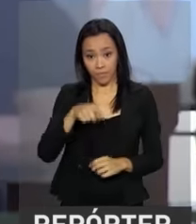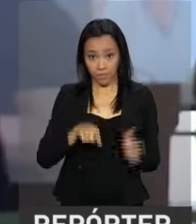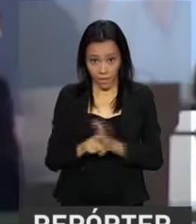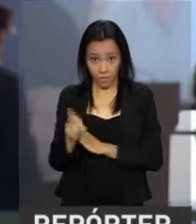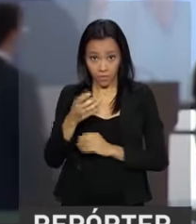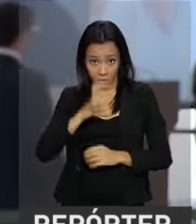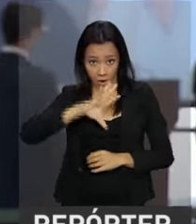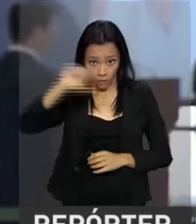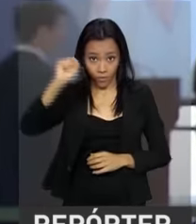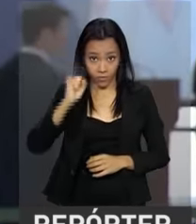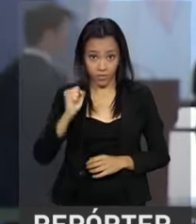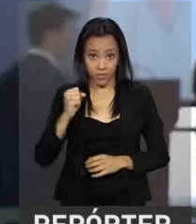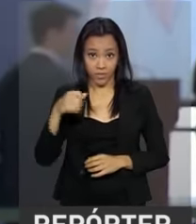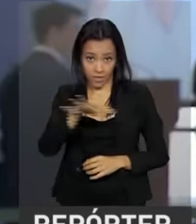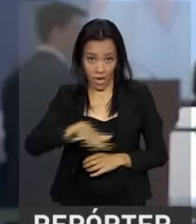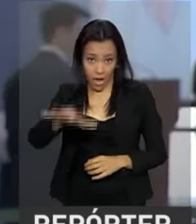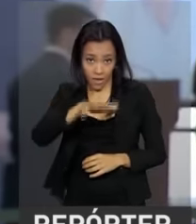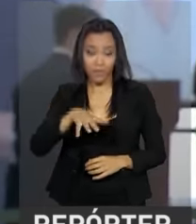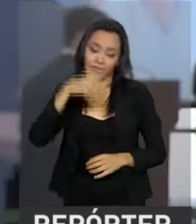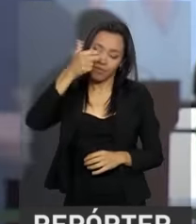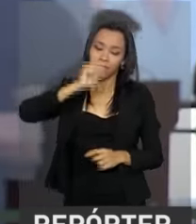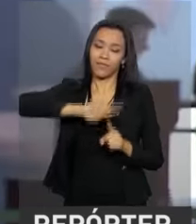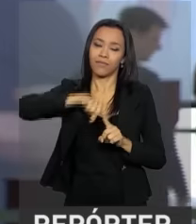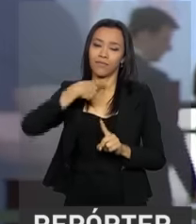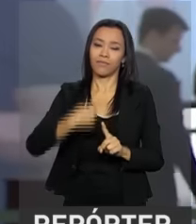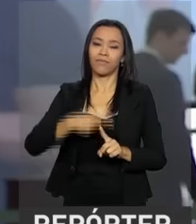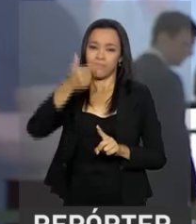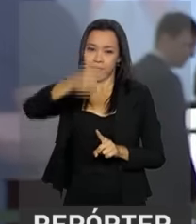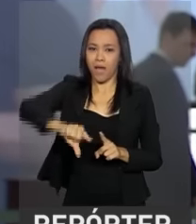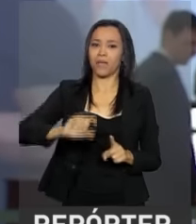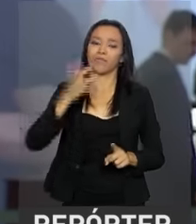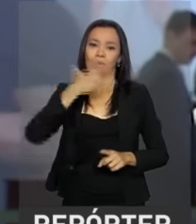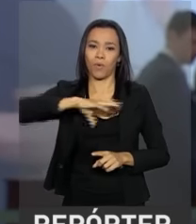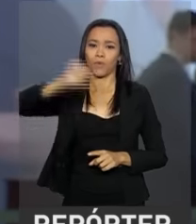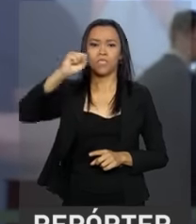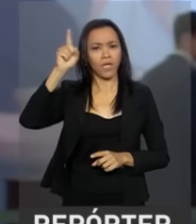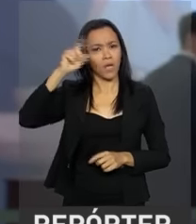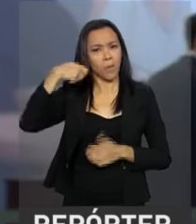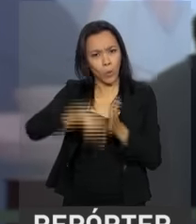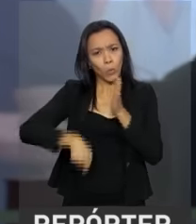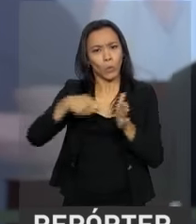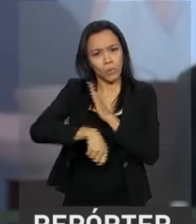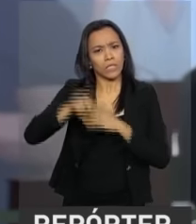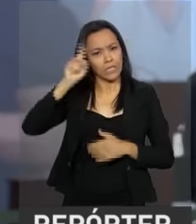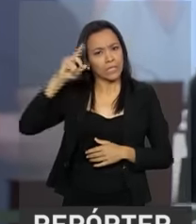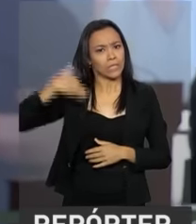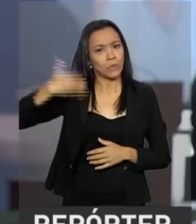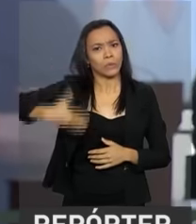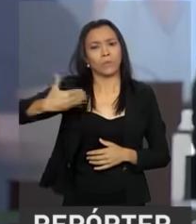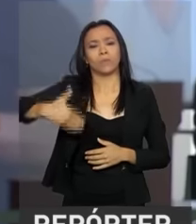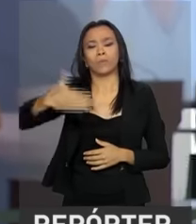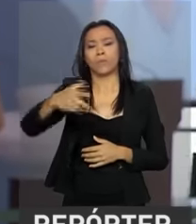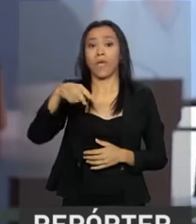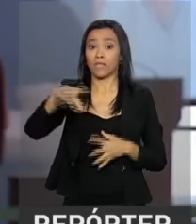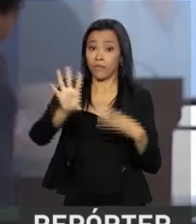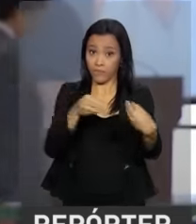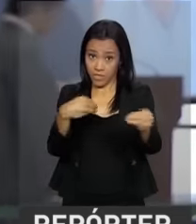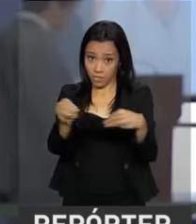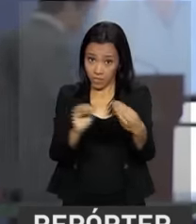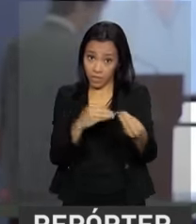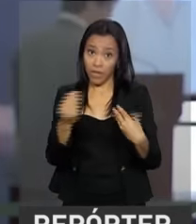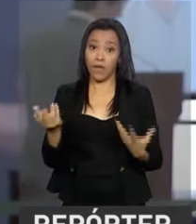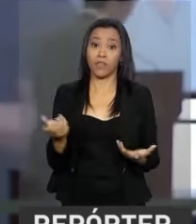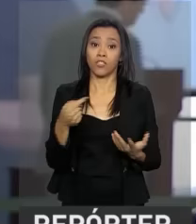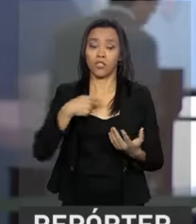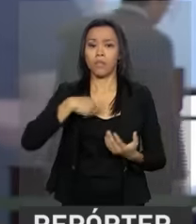né? Mais que uma conquista. É uma luta diária. Eu tenho certeza absoluta que essa flexibilidade,